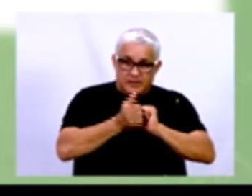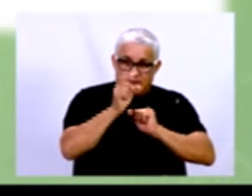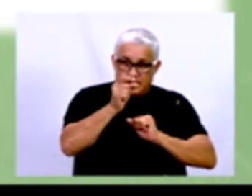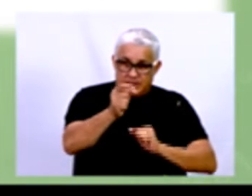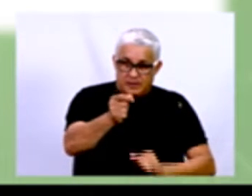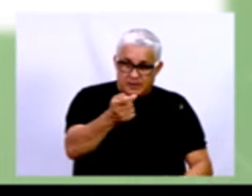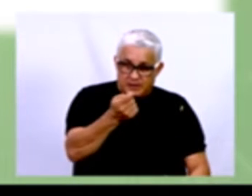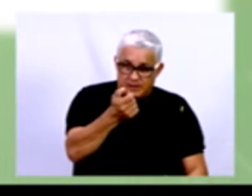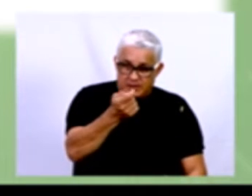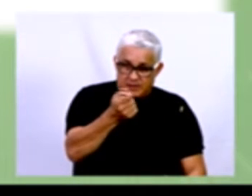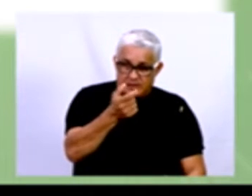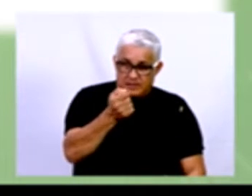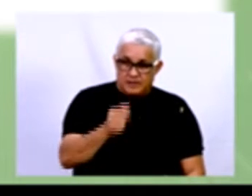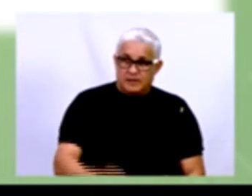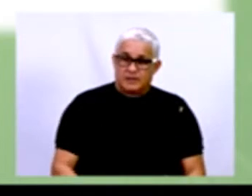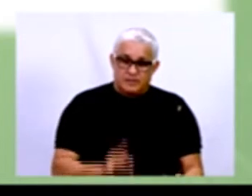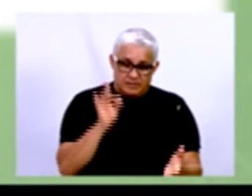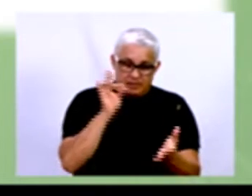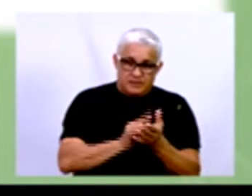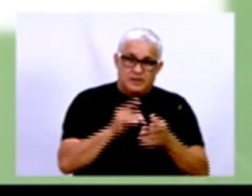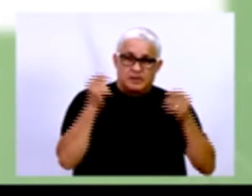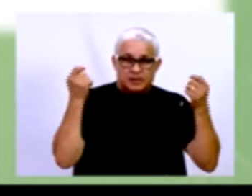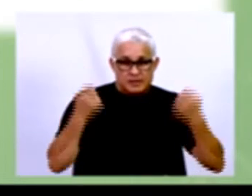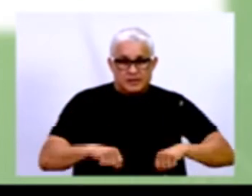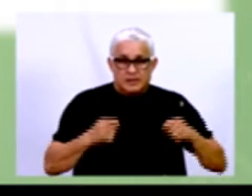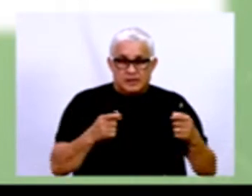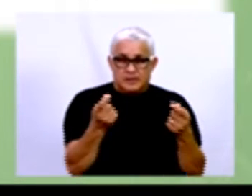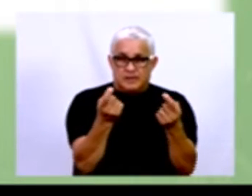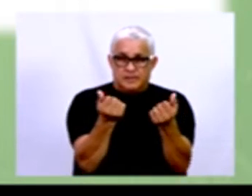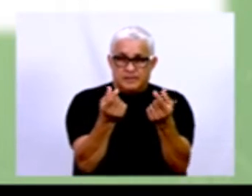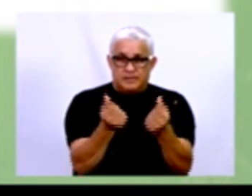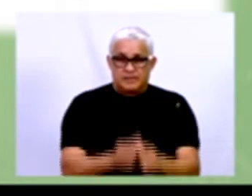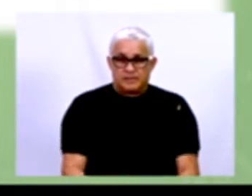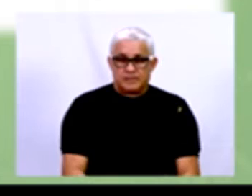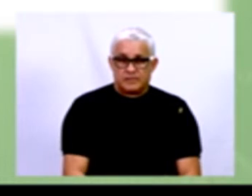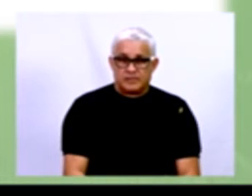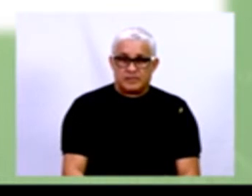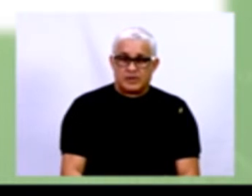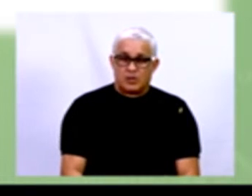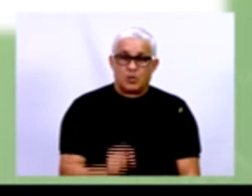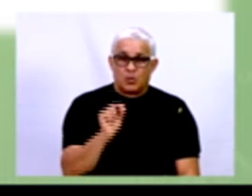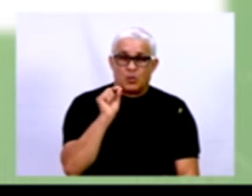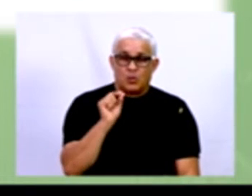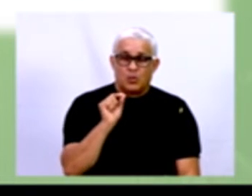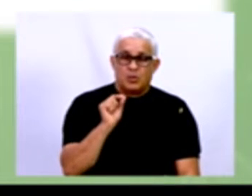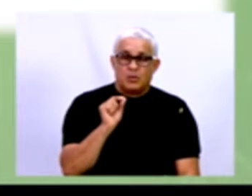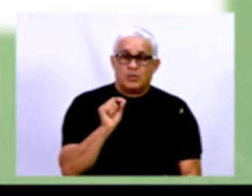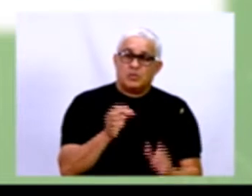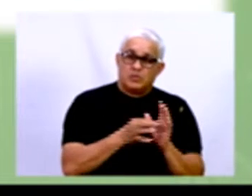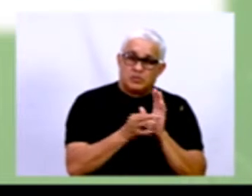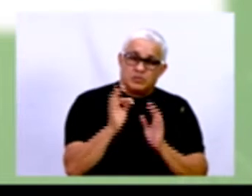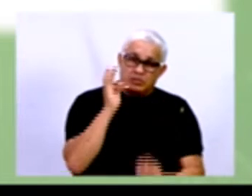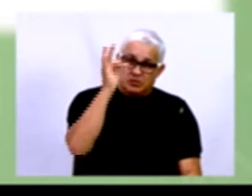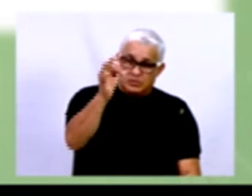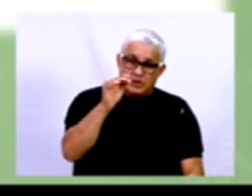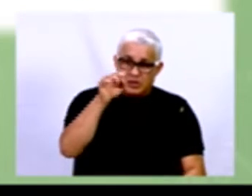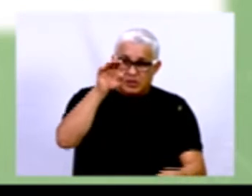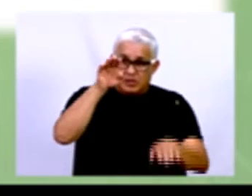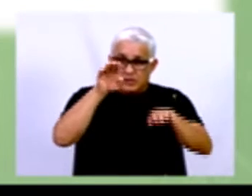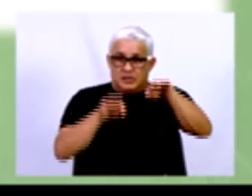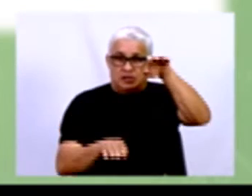moeda às reais necessidades da economia, tendo em vista o seu